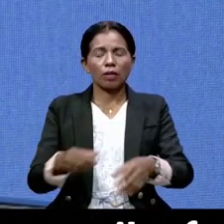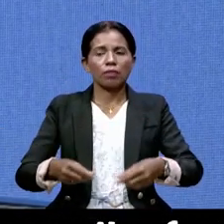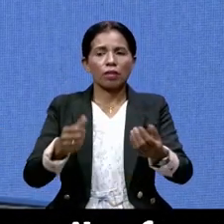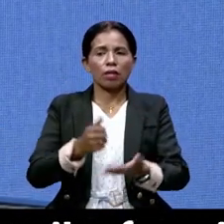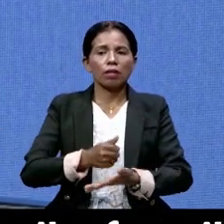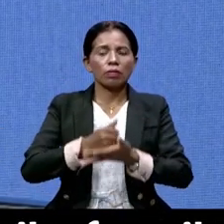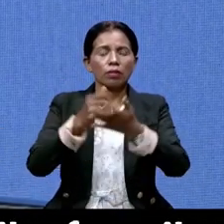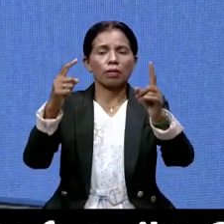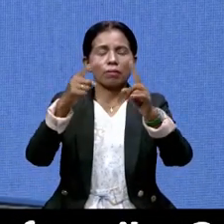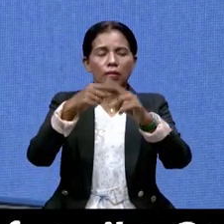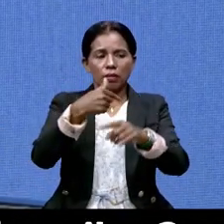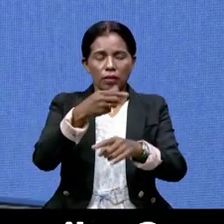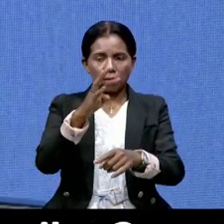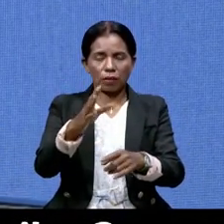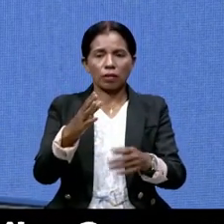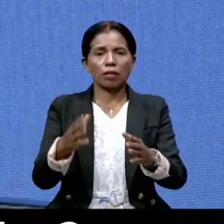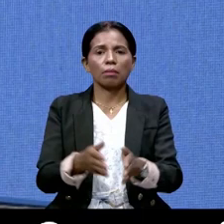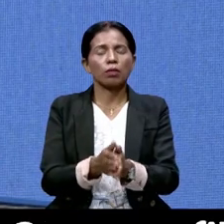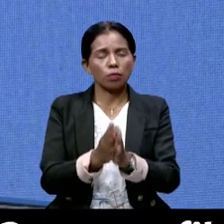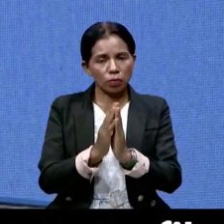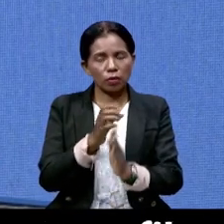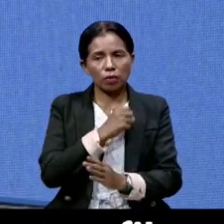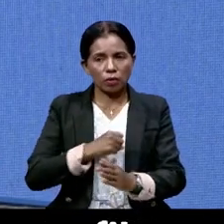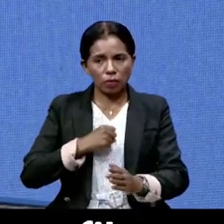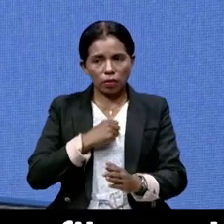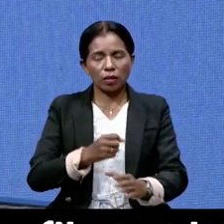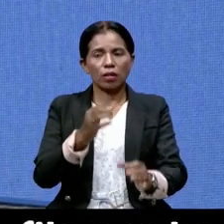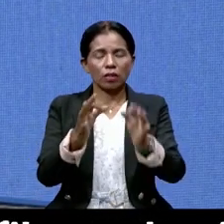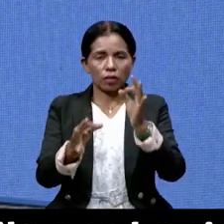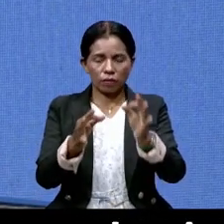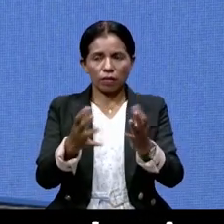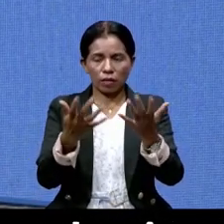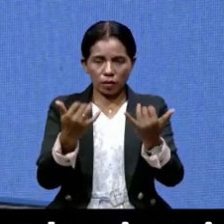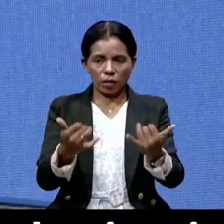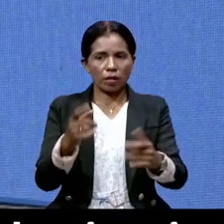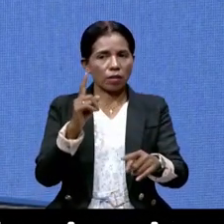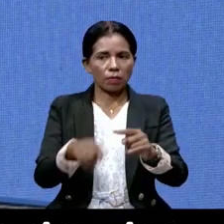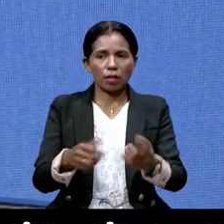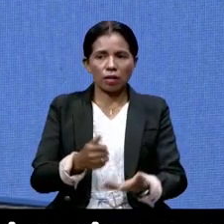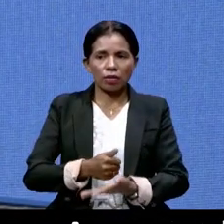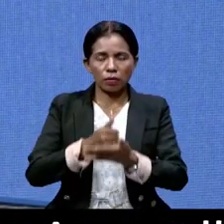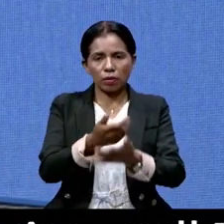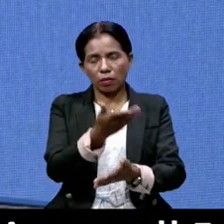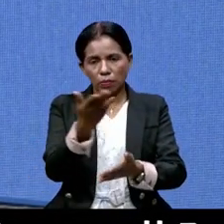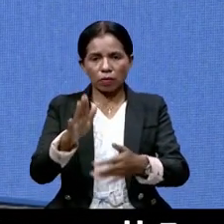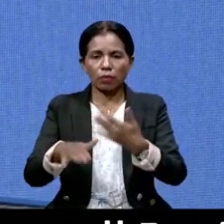GMN, e a craica muso desculpa, care durante ne, la bela aten di tabot ser pedido